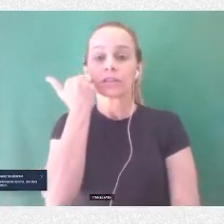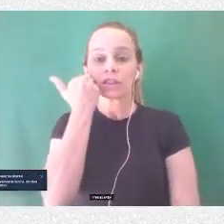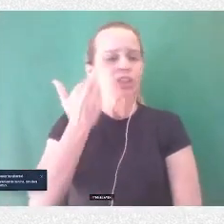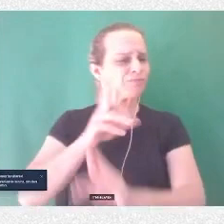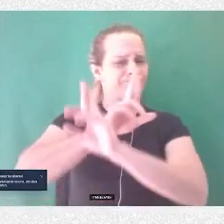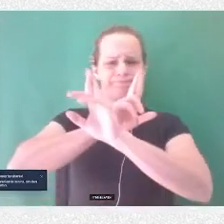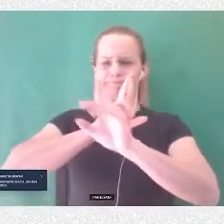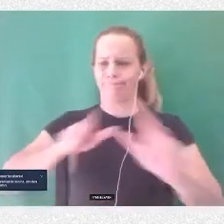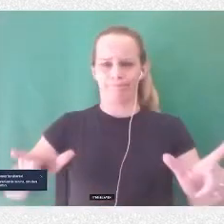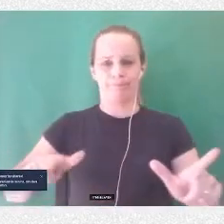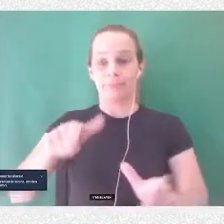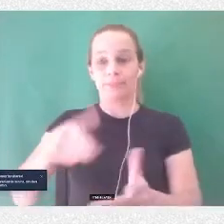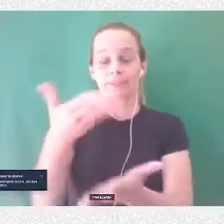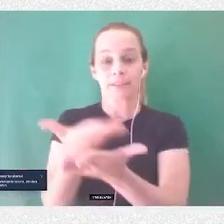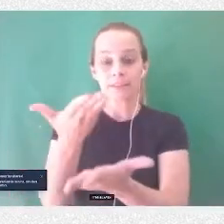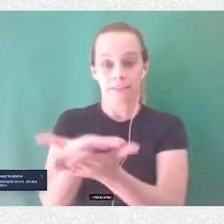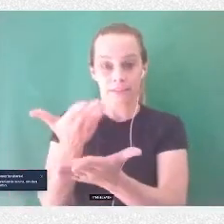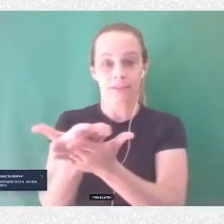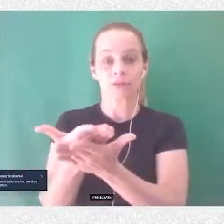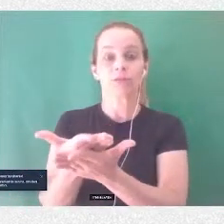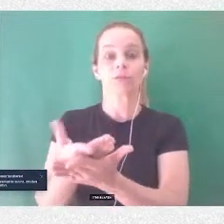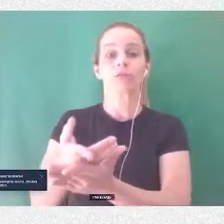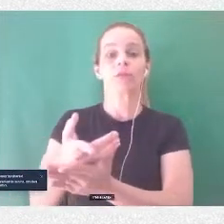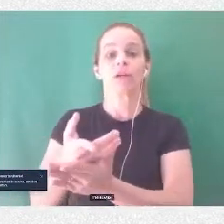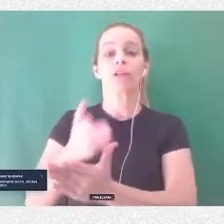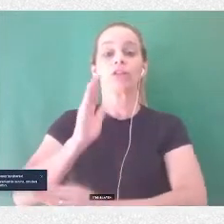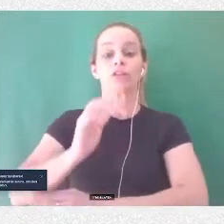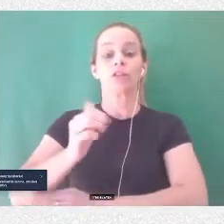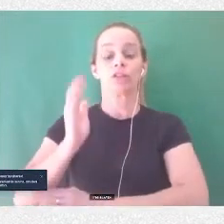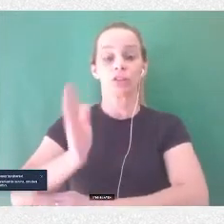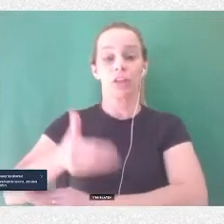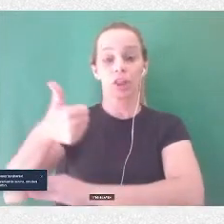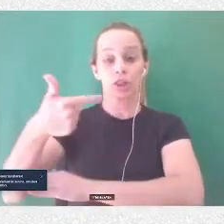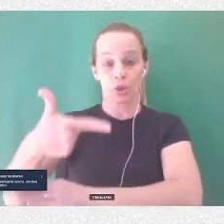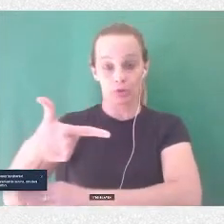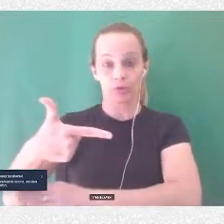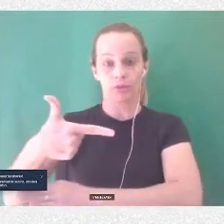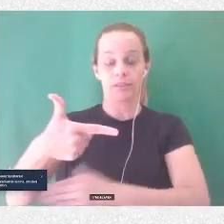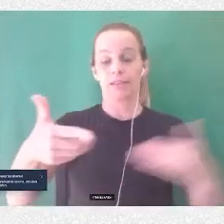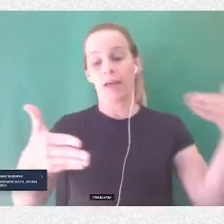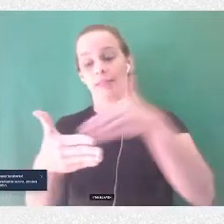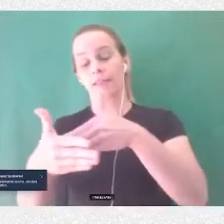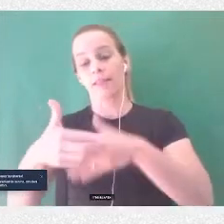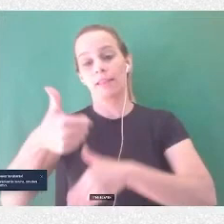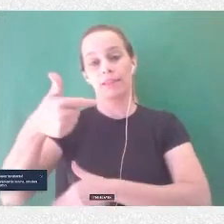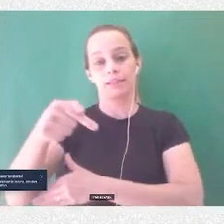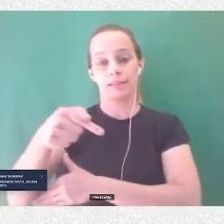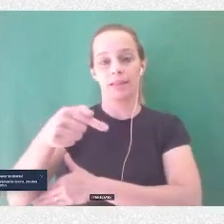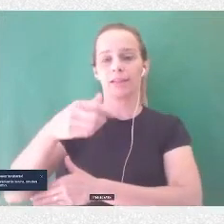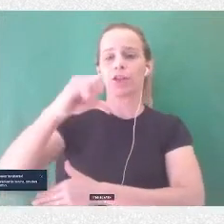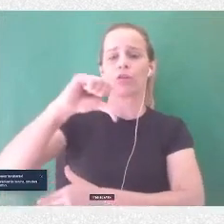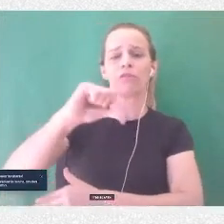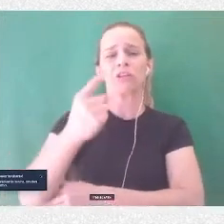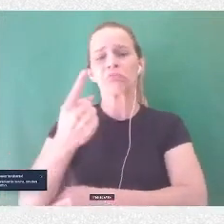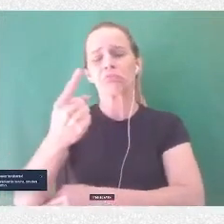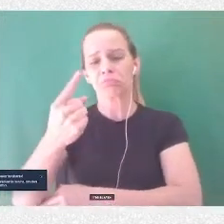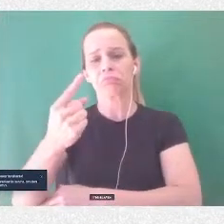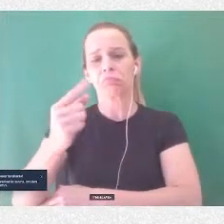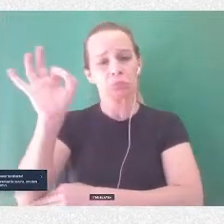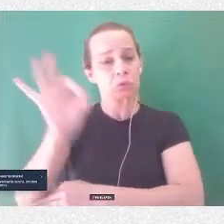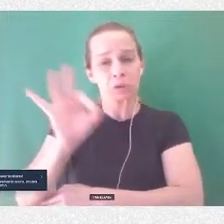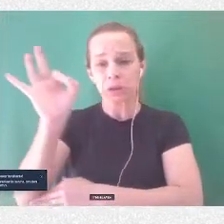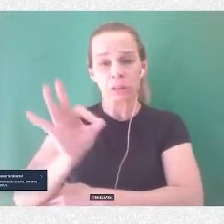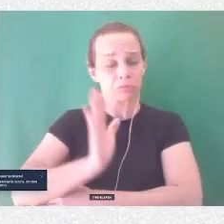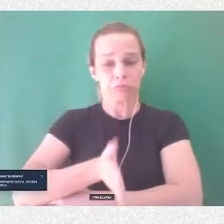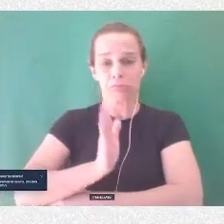diferencial desse estudo, então na população de 12 a 17 anos, nós temos uma cobertura de 91,71%, o